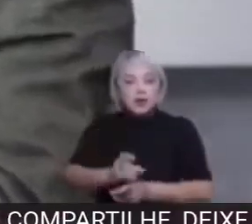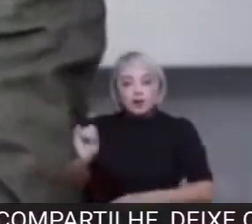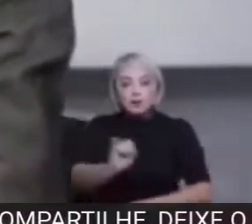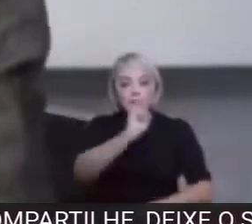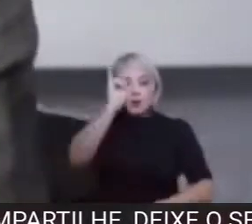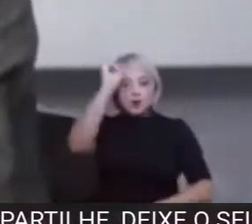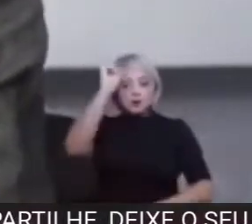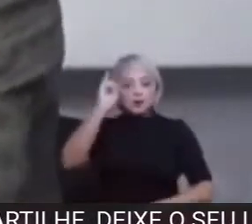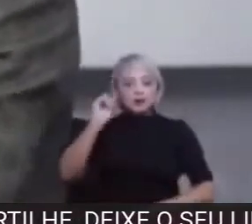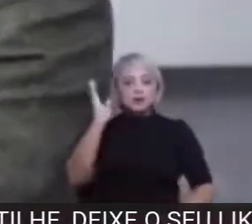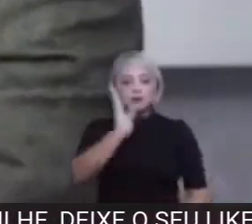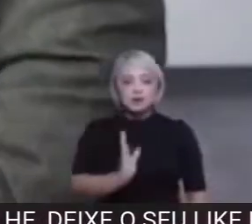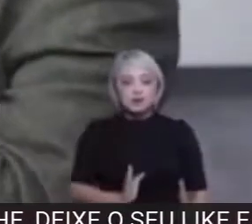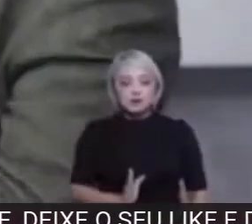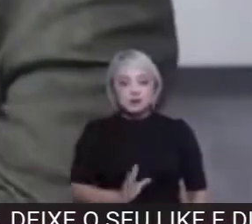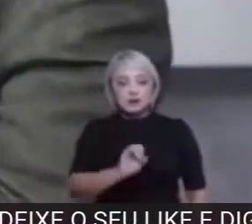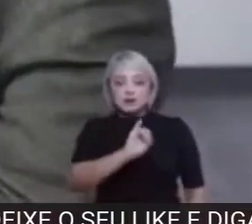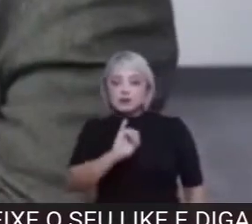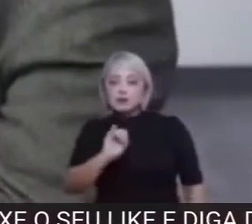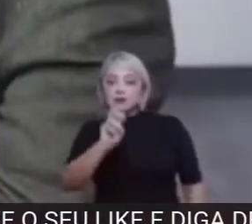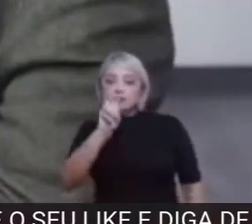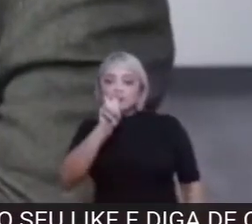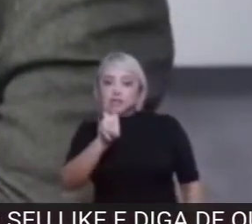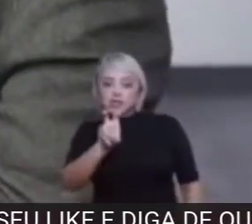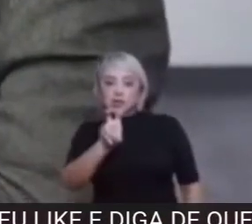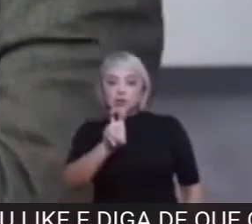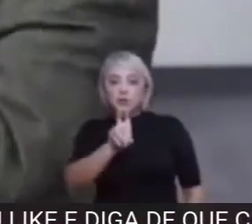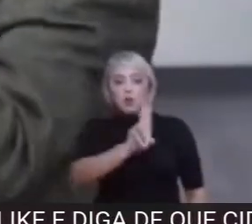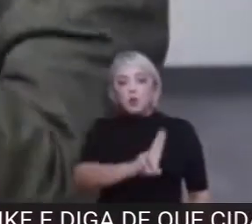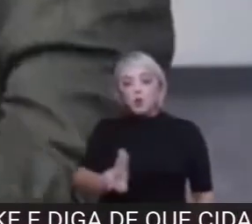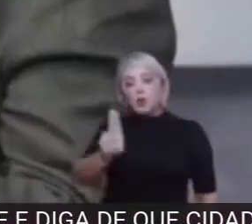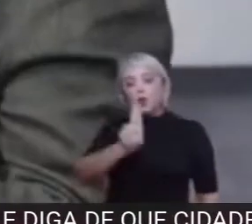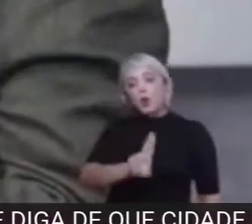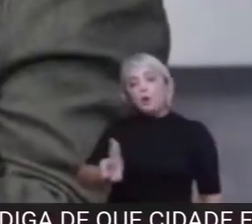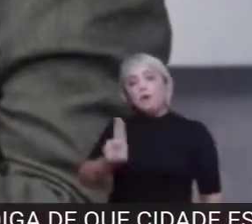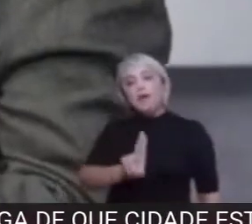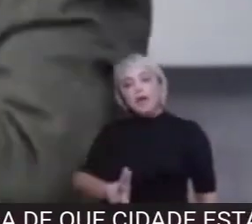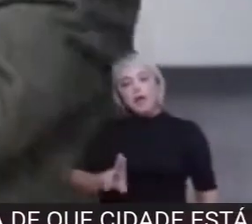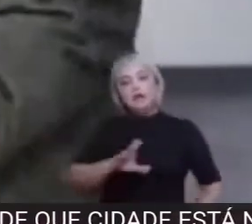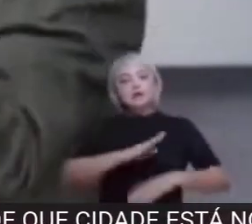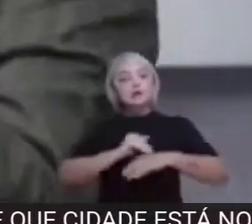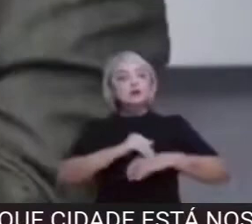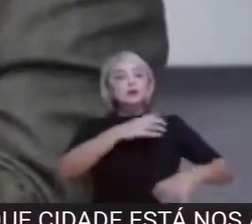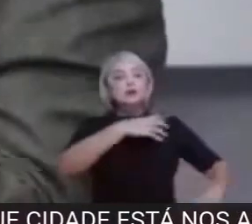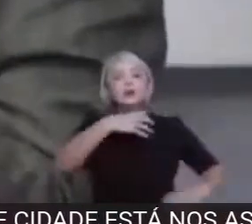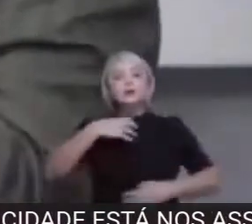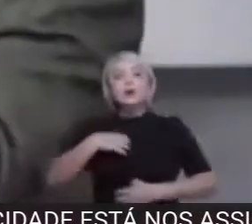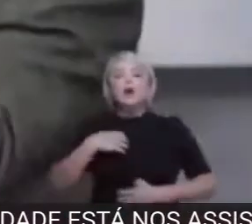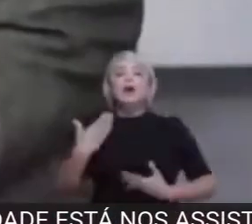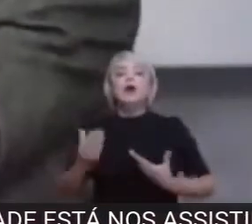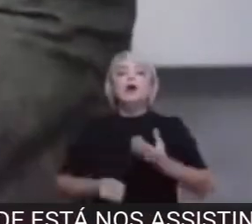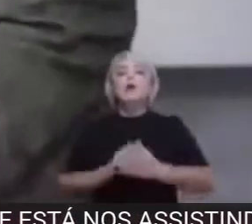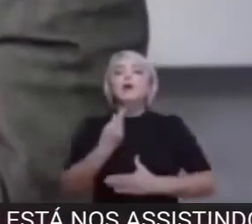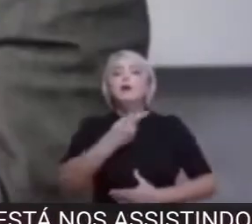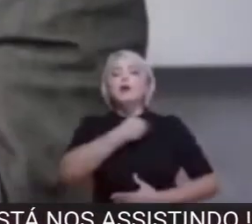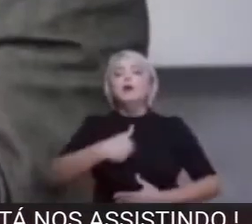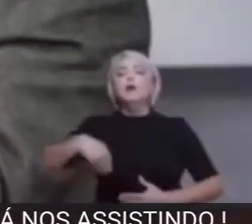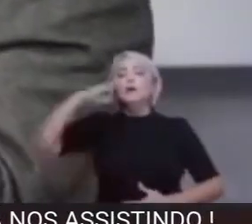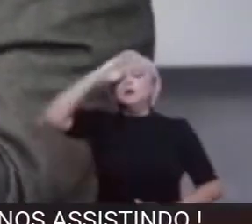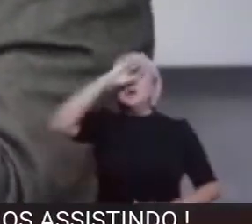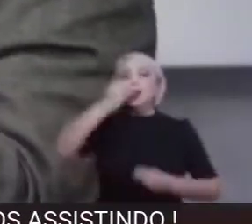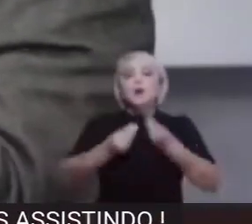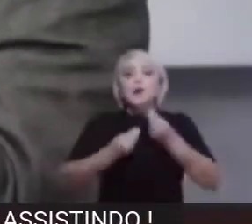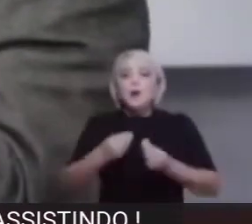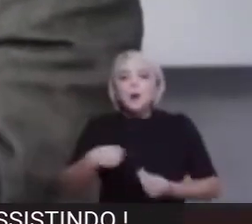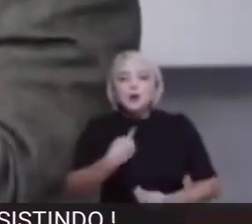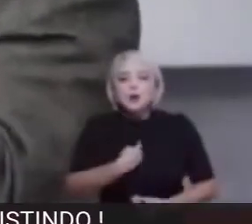Brasil, 5 foram nomeados por nossos governos. O que aconteceu? Como é que a gente fez isso? Como é que a gente fazia